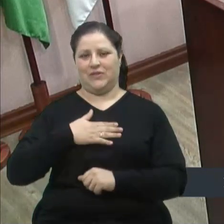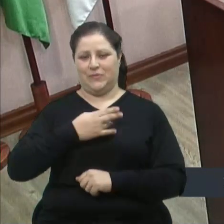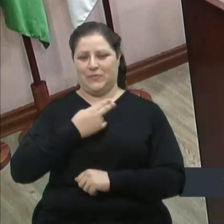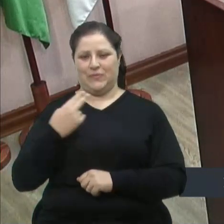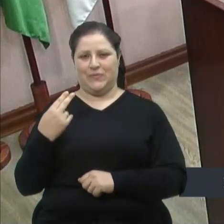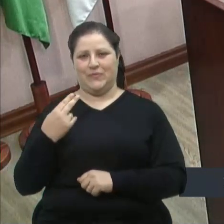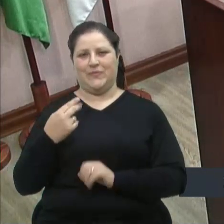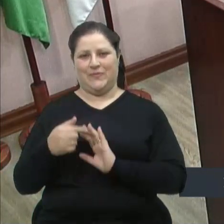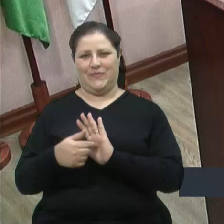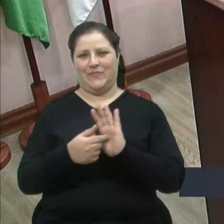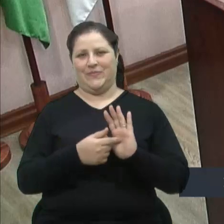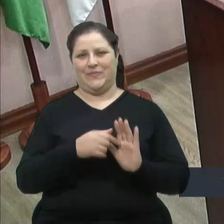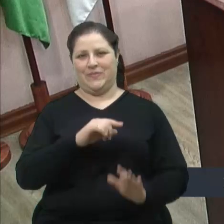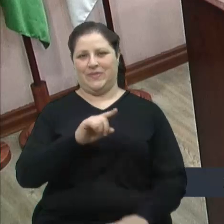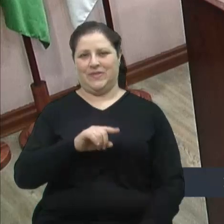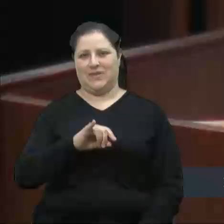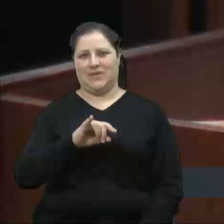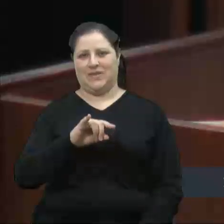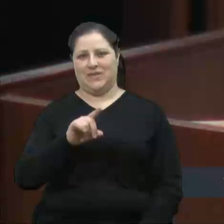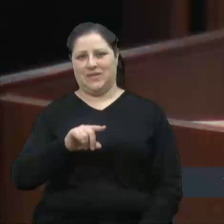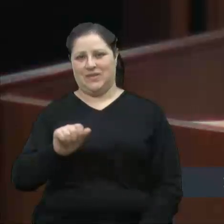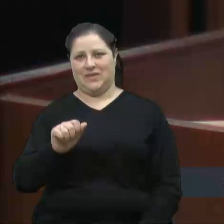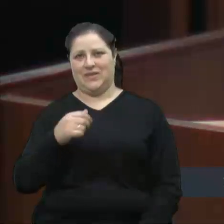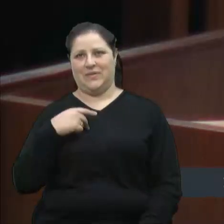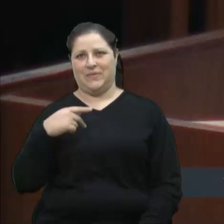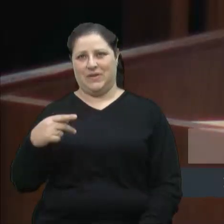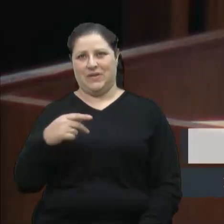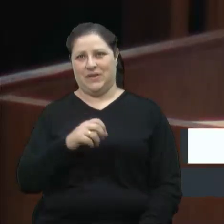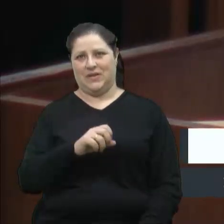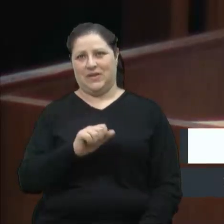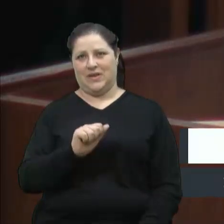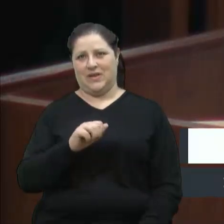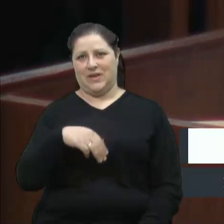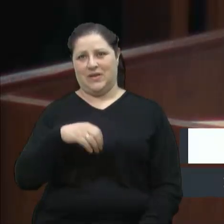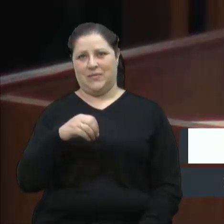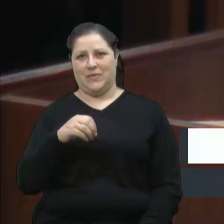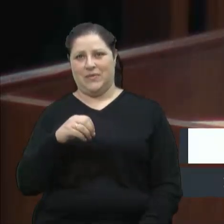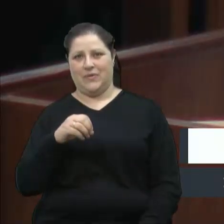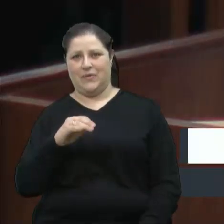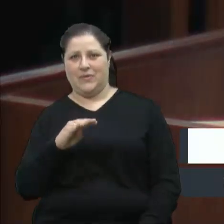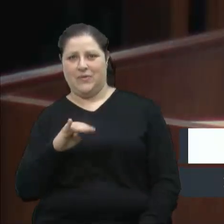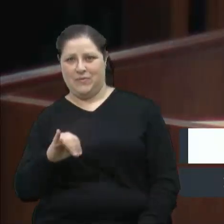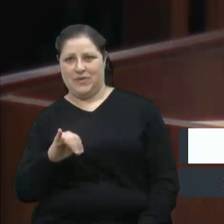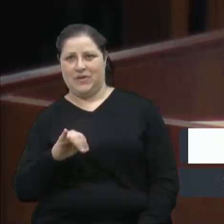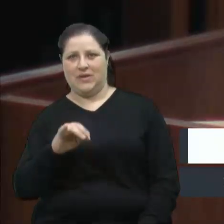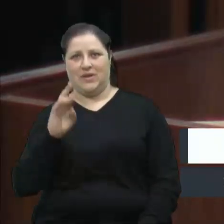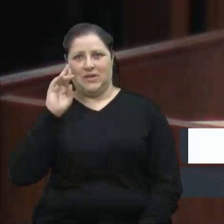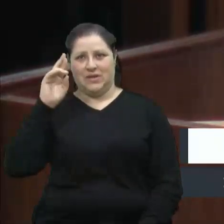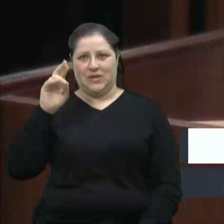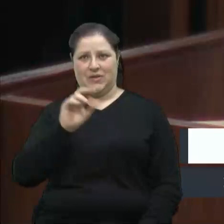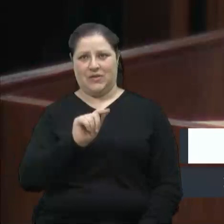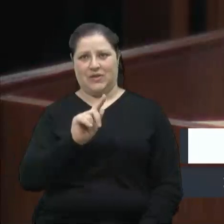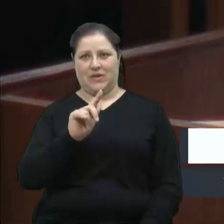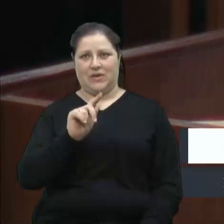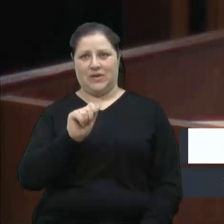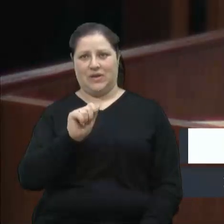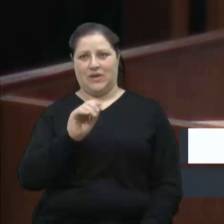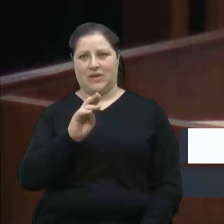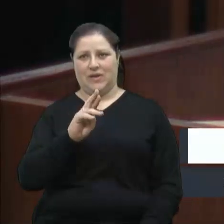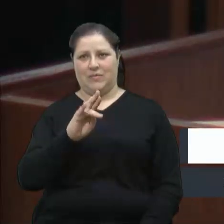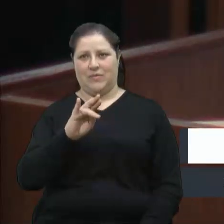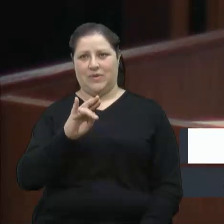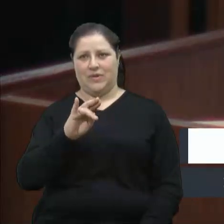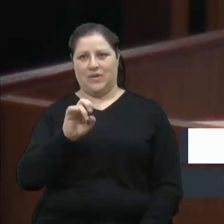Ziza Ribeiro, eu sou presidente da MOB São Gabriel, mas estou aqui como coordenadora da Feira Regional do